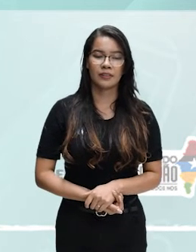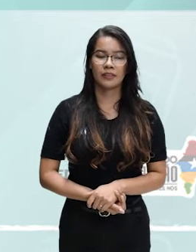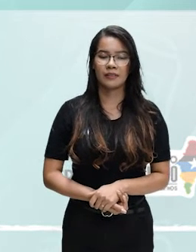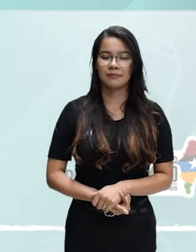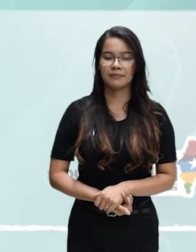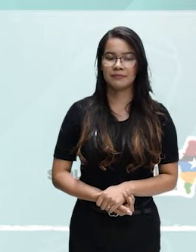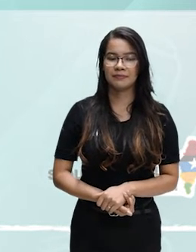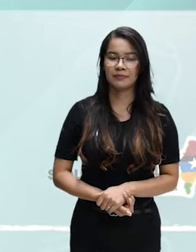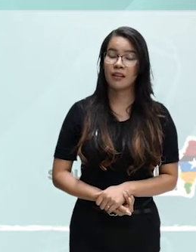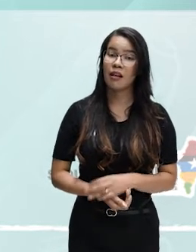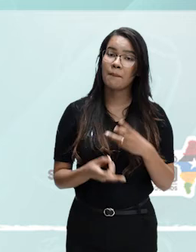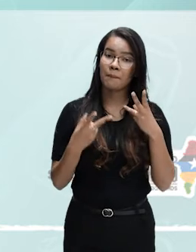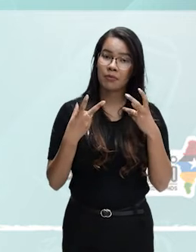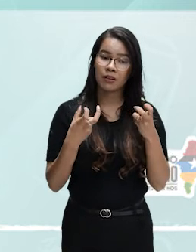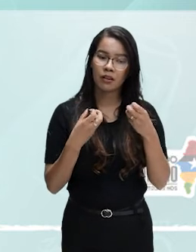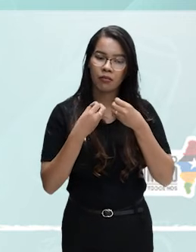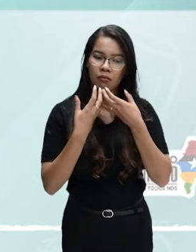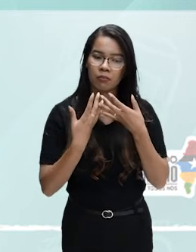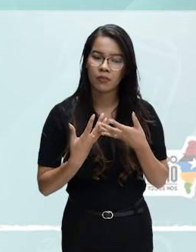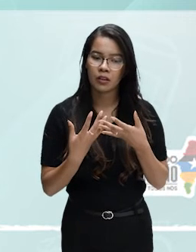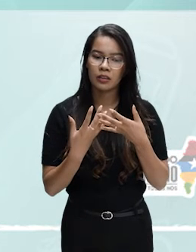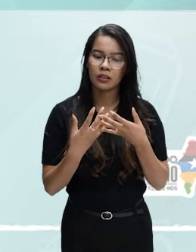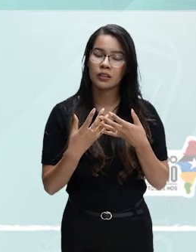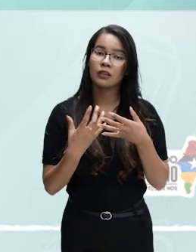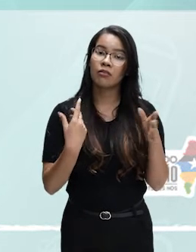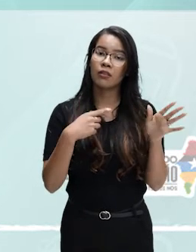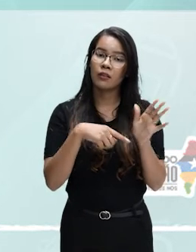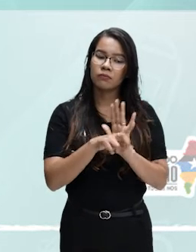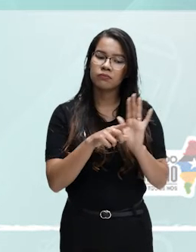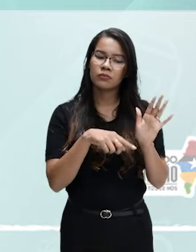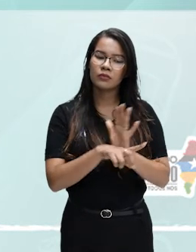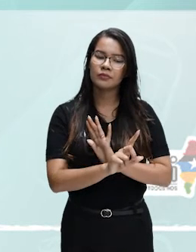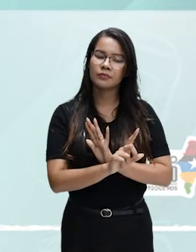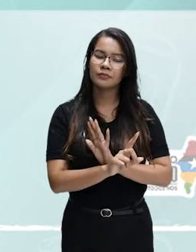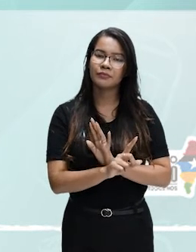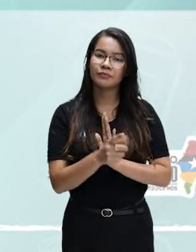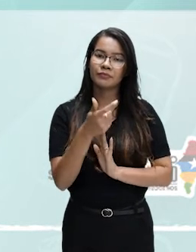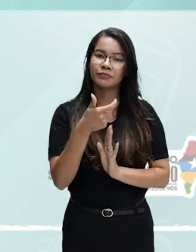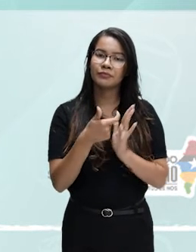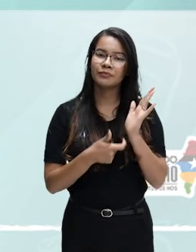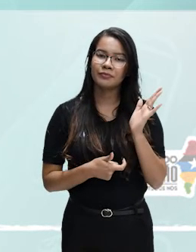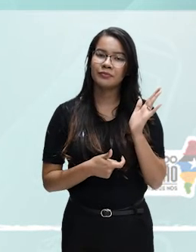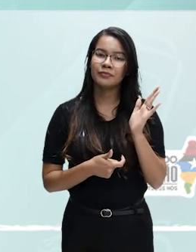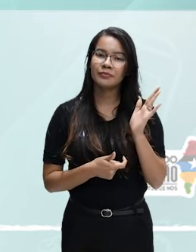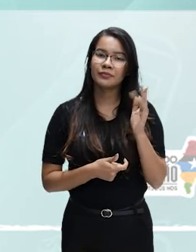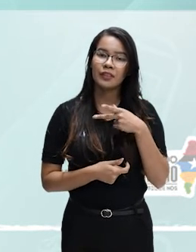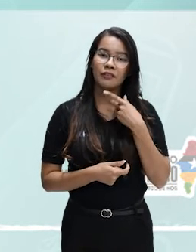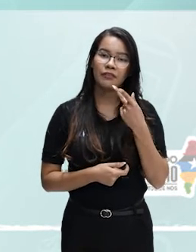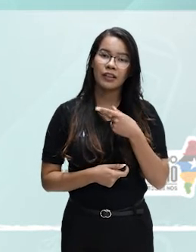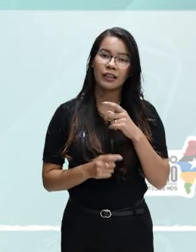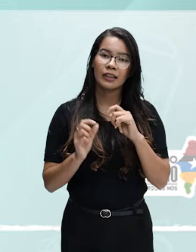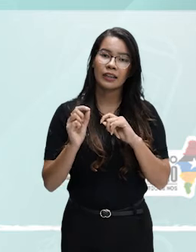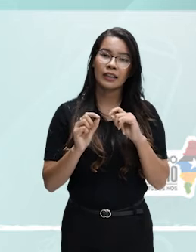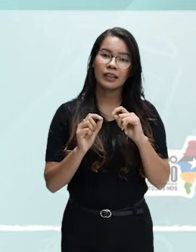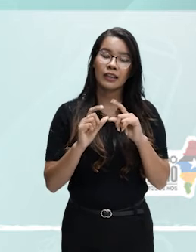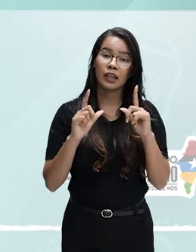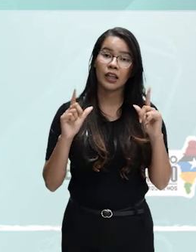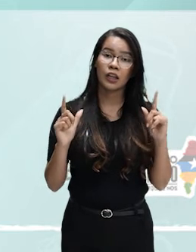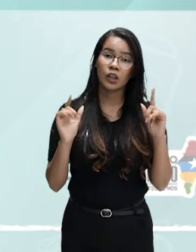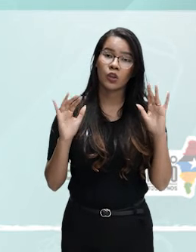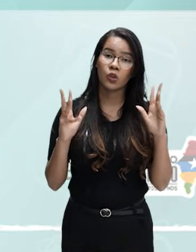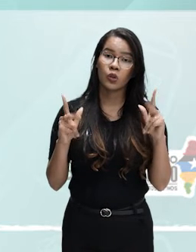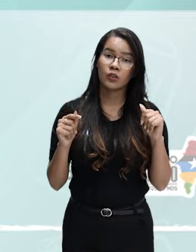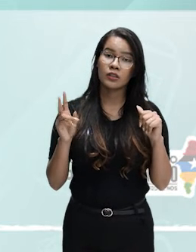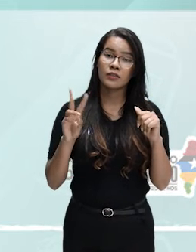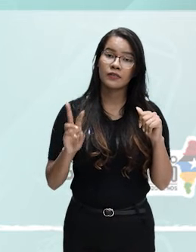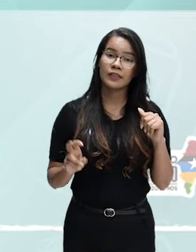Olha, pessoal, veja bem. Na questão, no texto, tá? Ele diz que ele liga toda vez